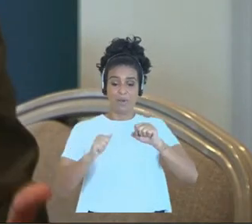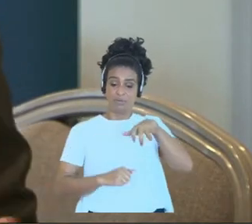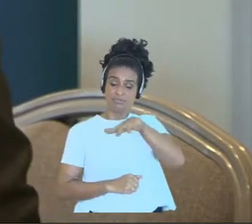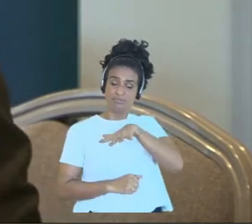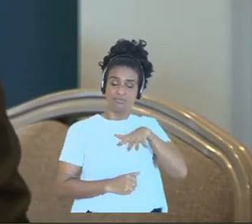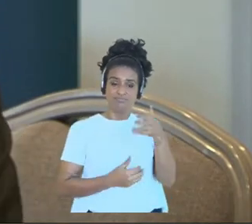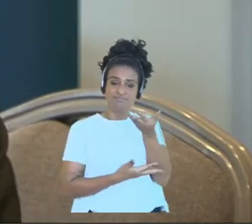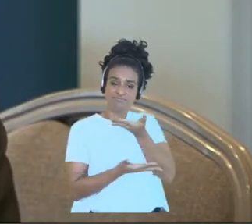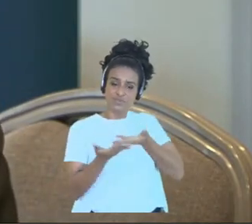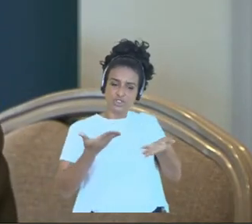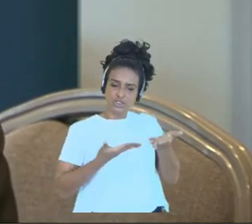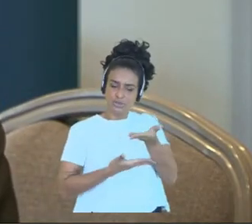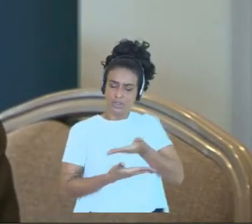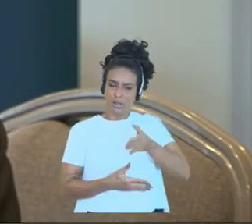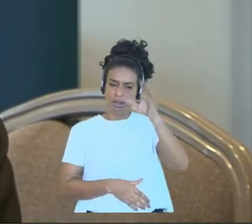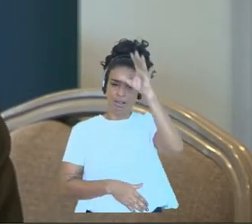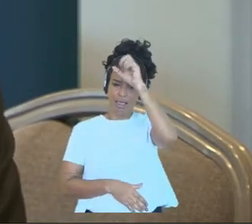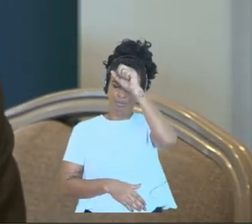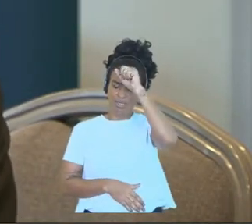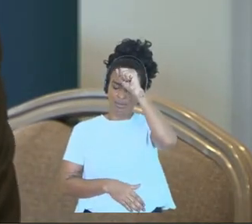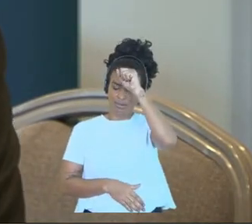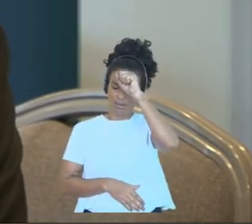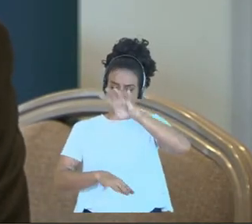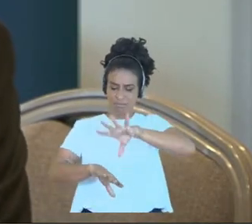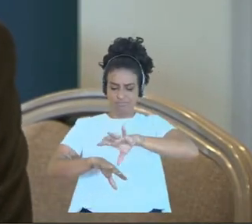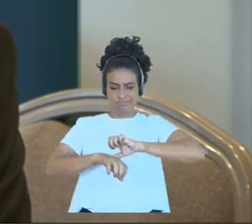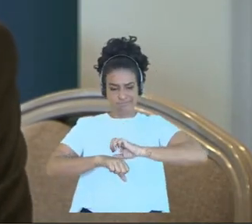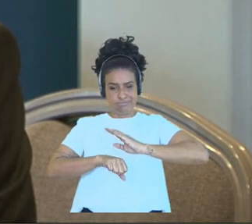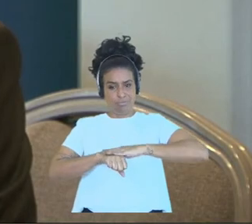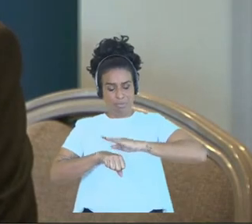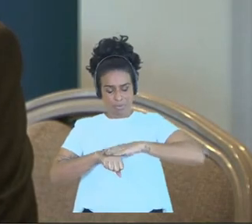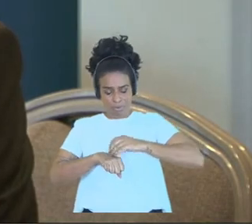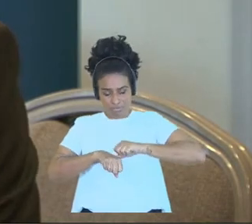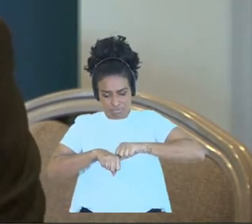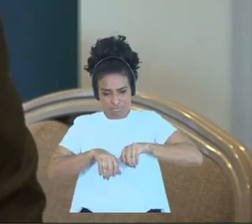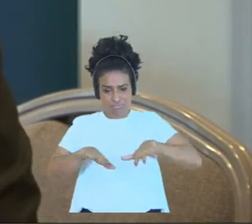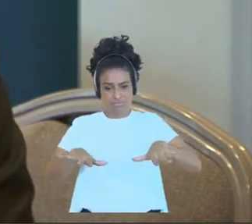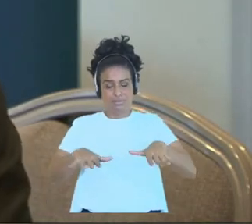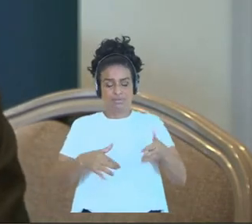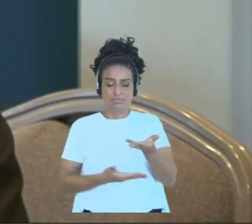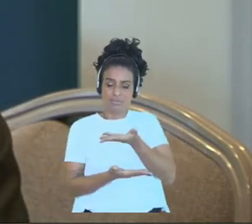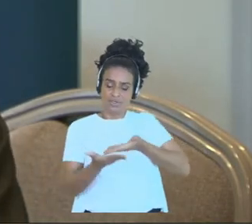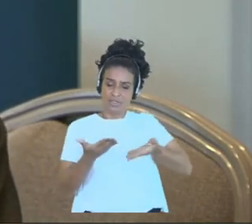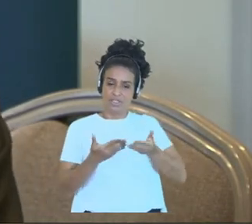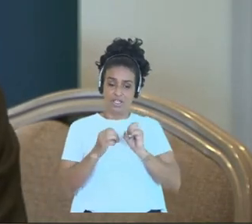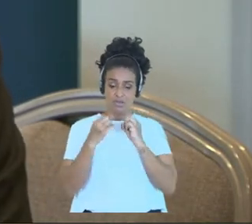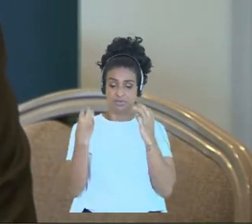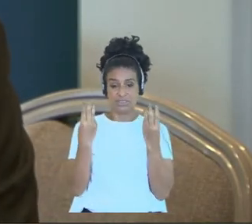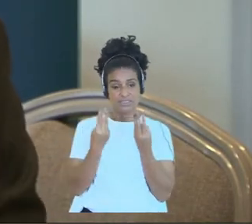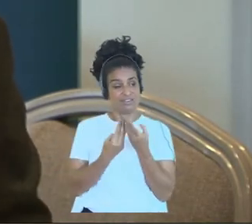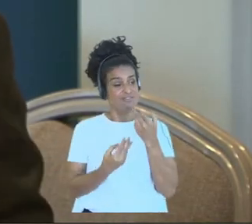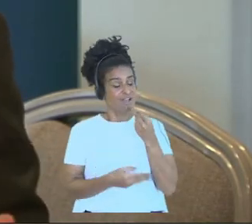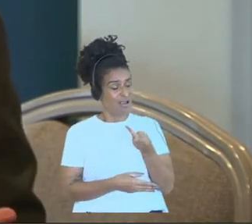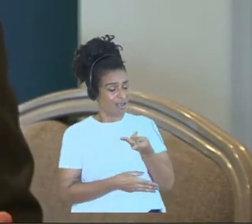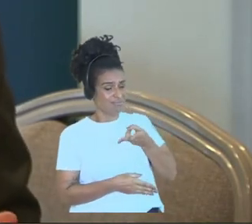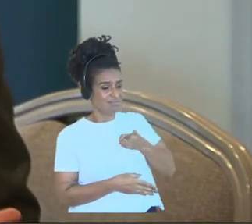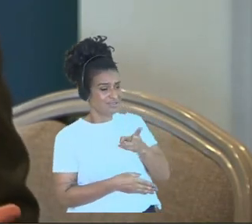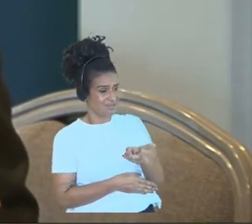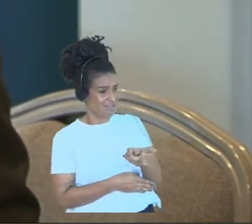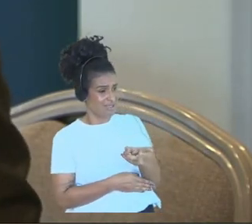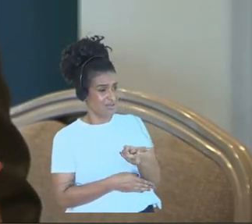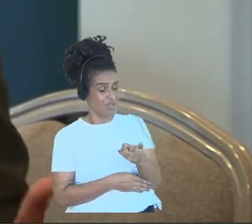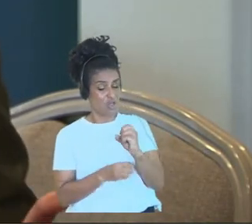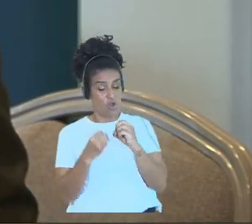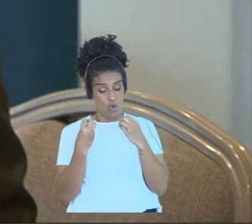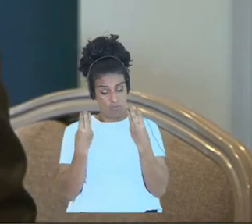ambiente de troca, de aprendizado, de intercâmbio. Na oficina nós costumamos dizer, Graziella, que a oficina é um lugar